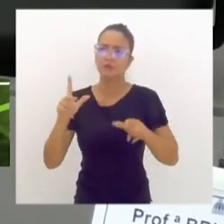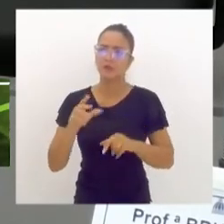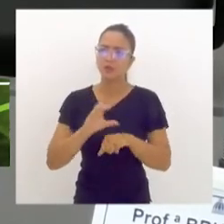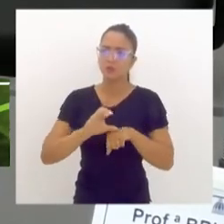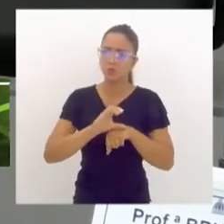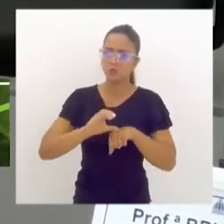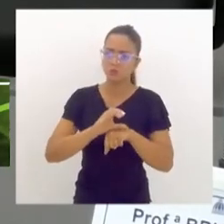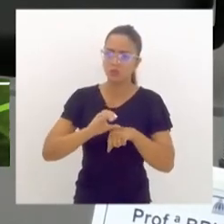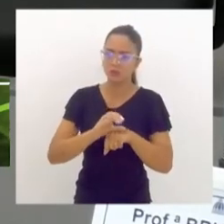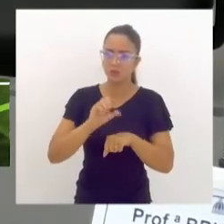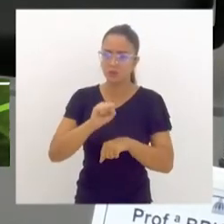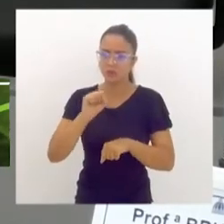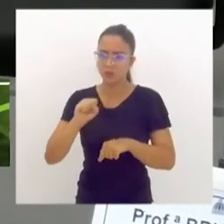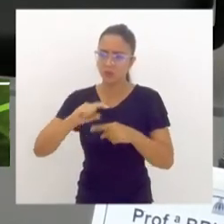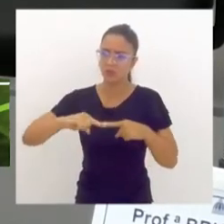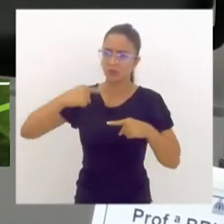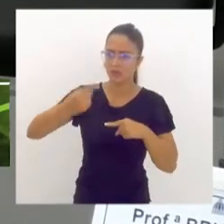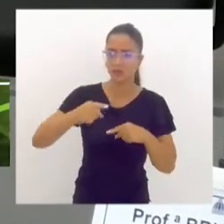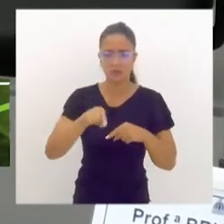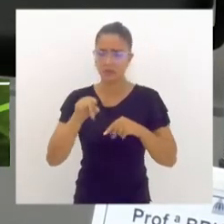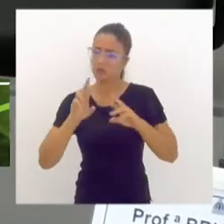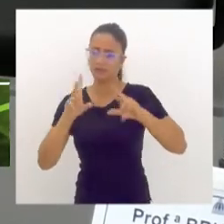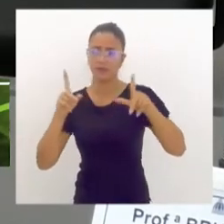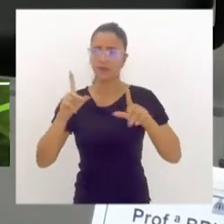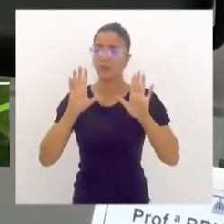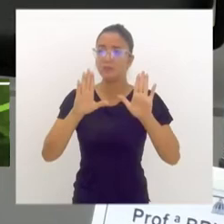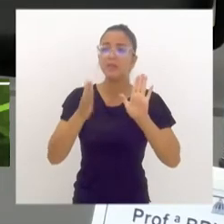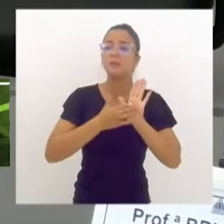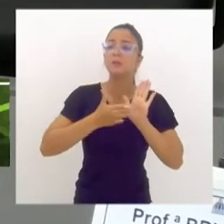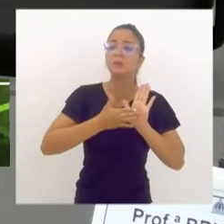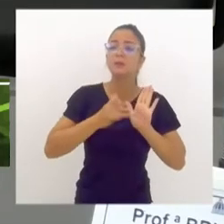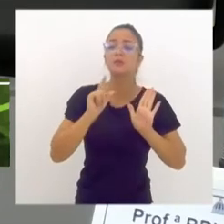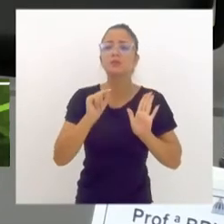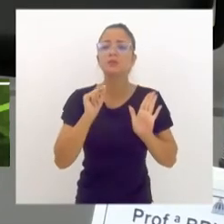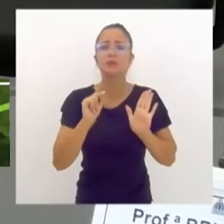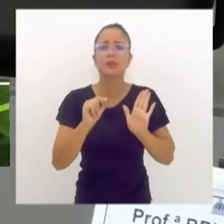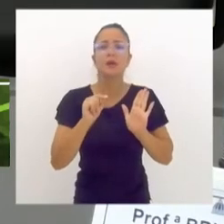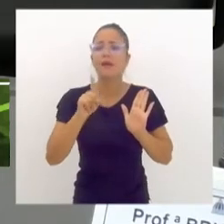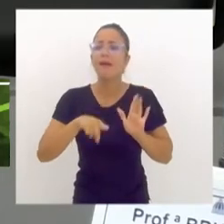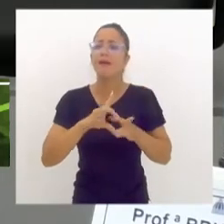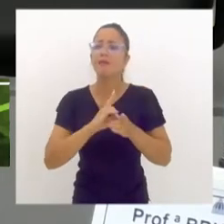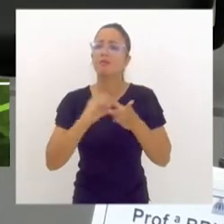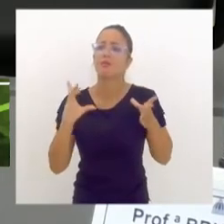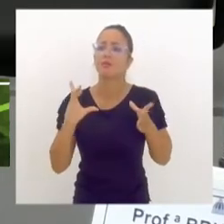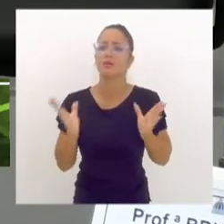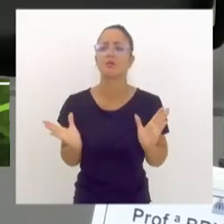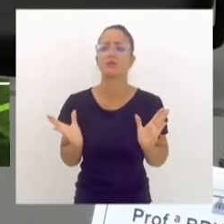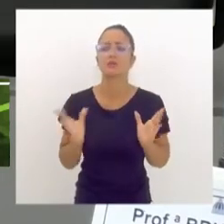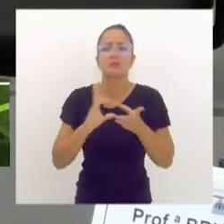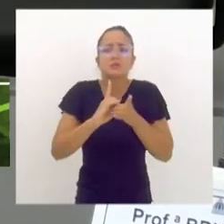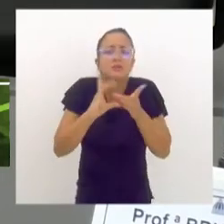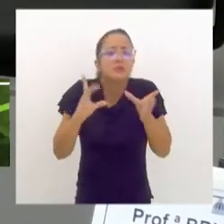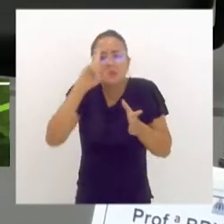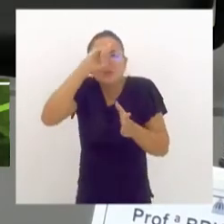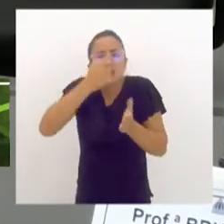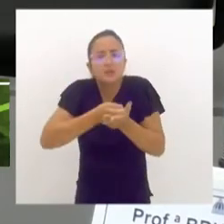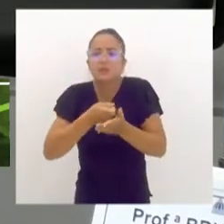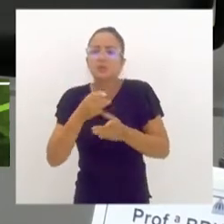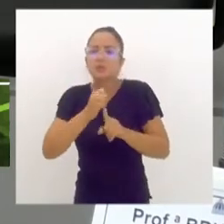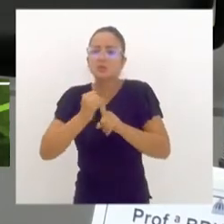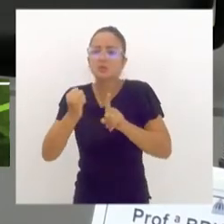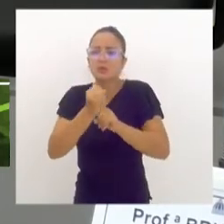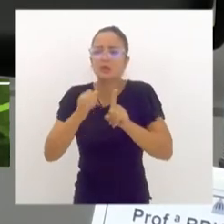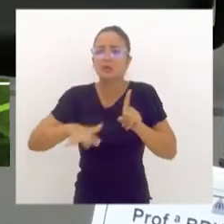88, ele tem este papel de ser um espaço de democratização das decisões da